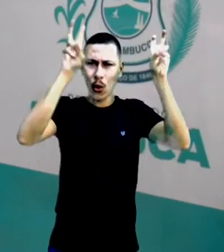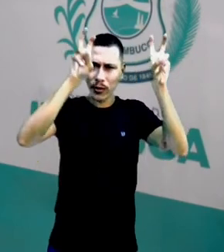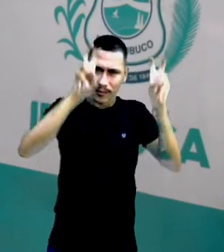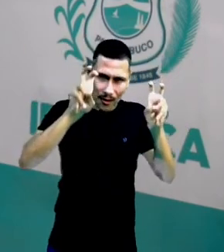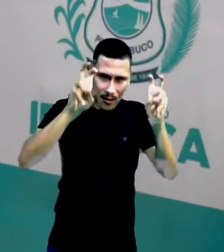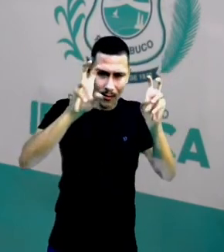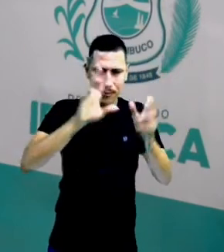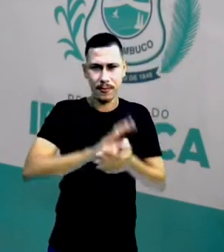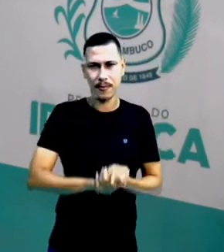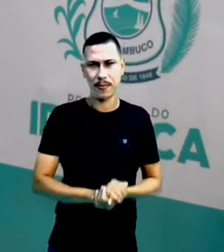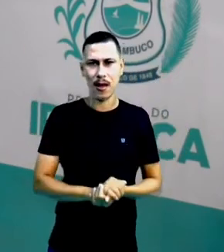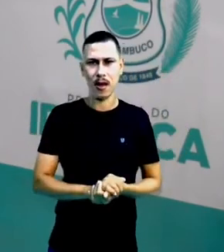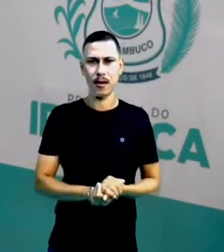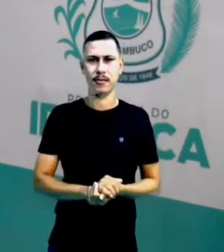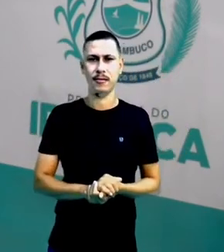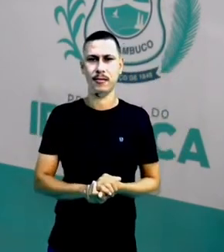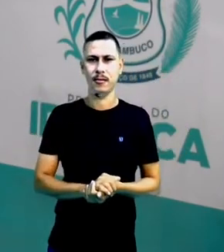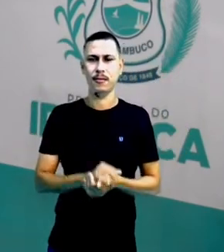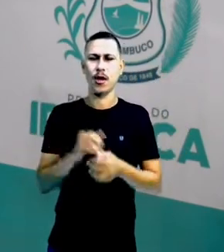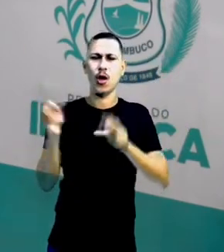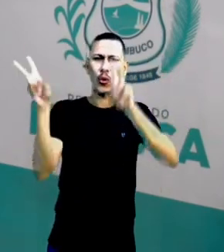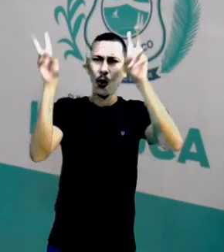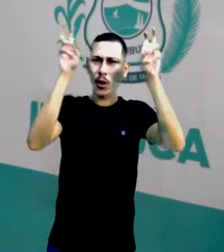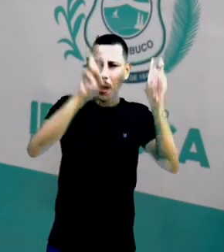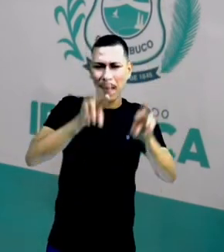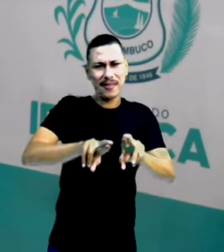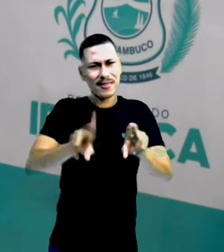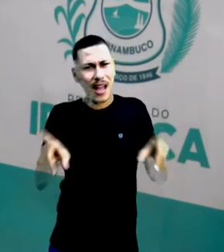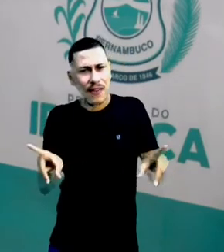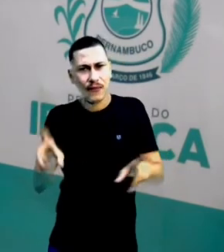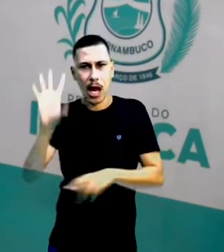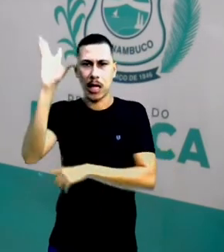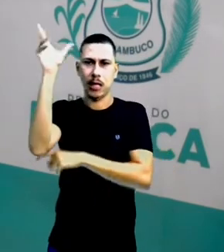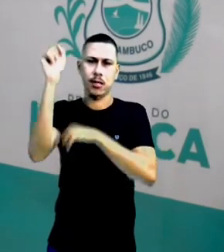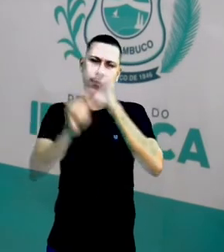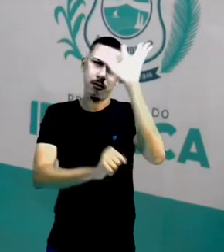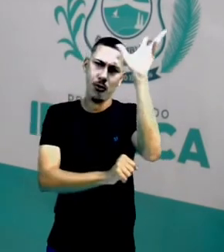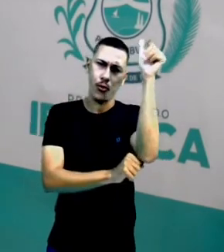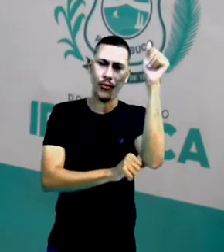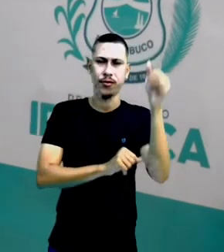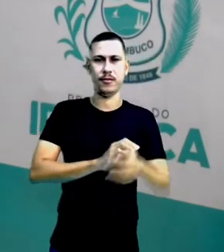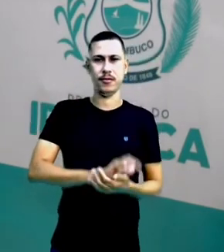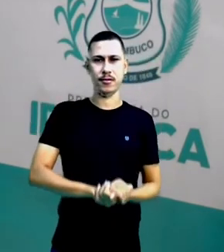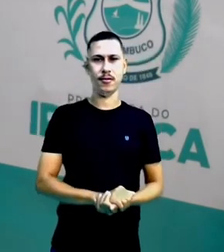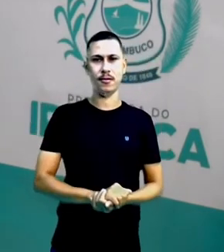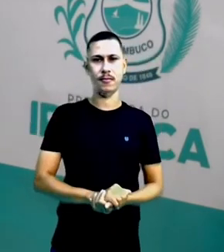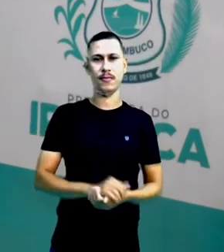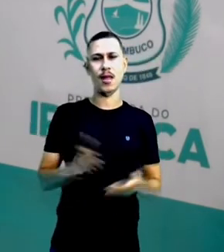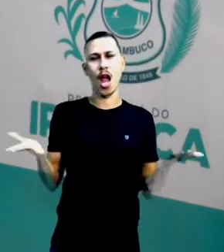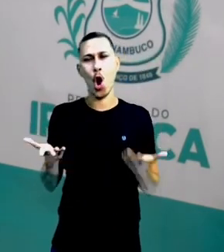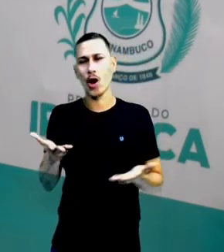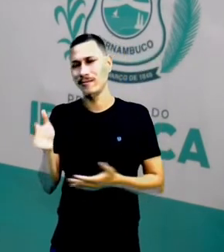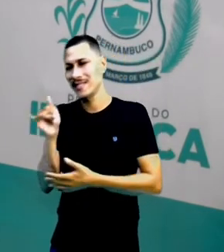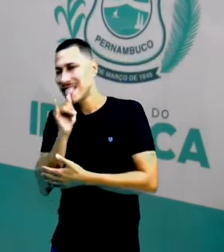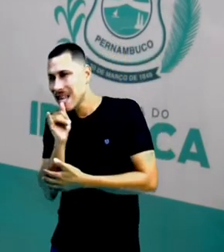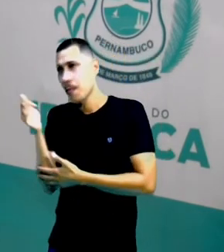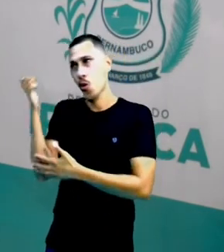tema atrelado à natureza, ok? E aí vamos a um outro